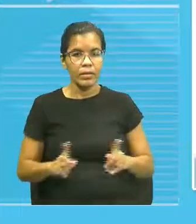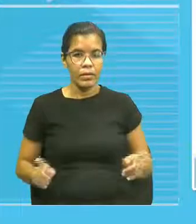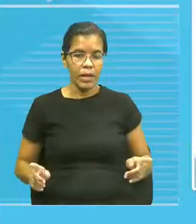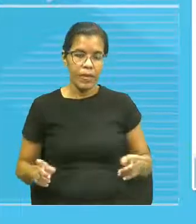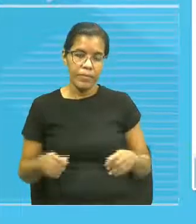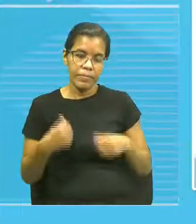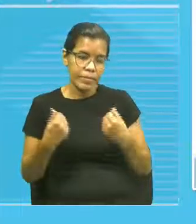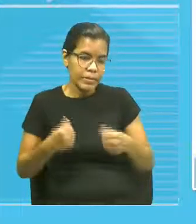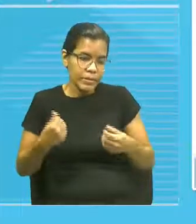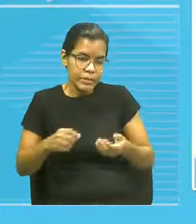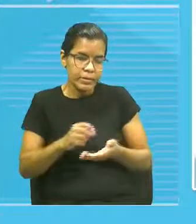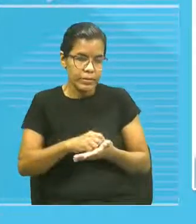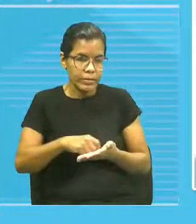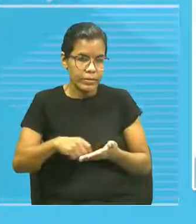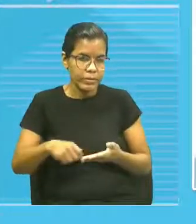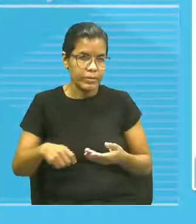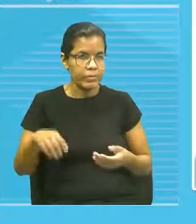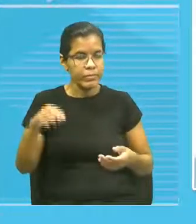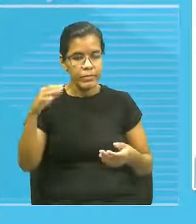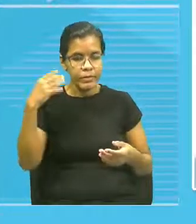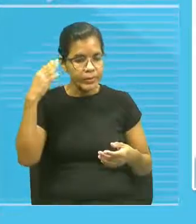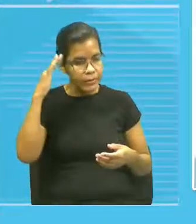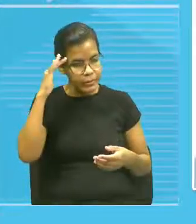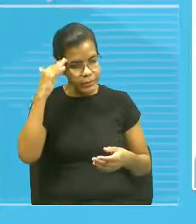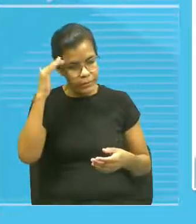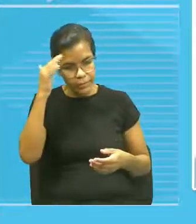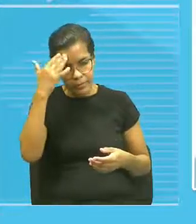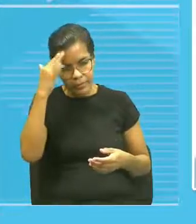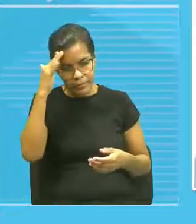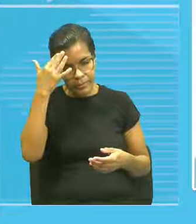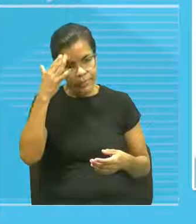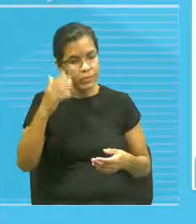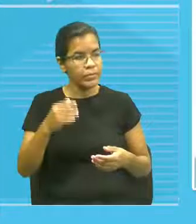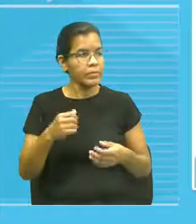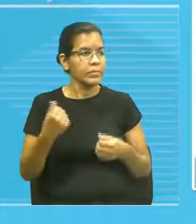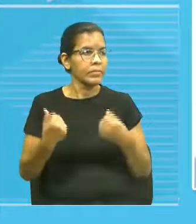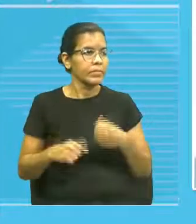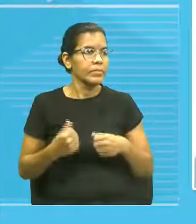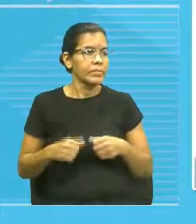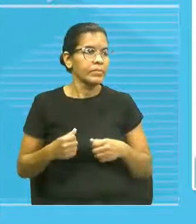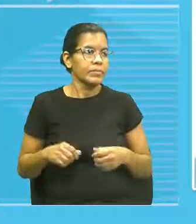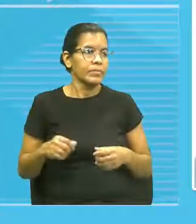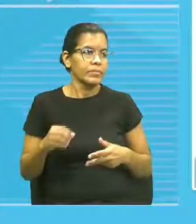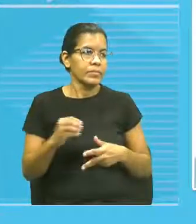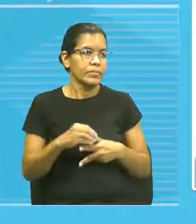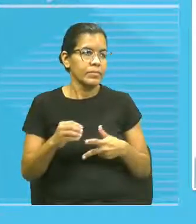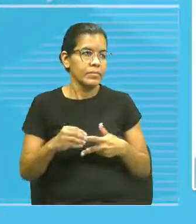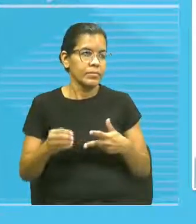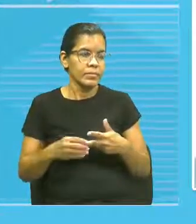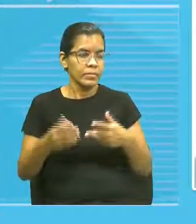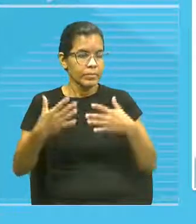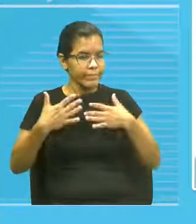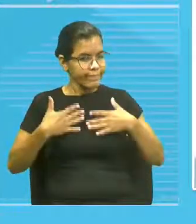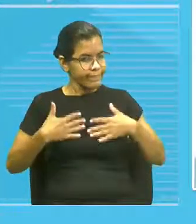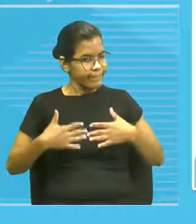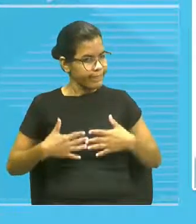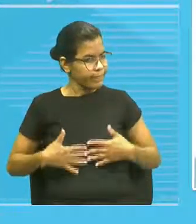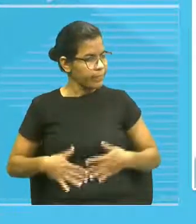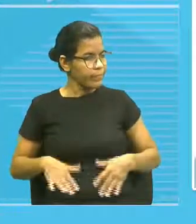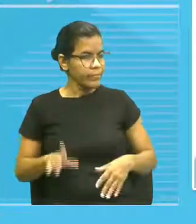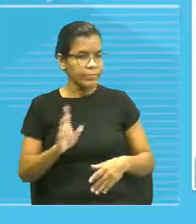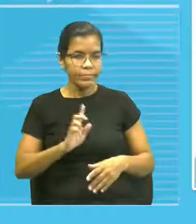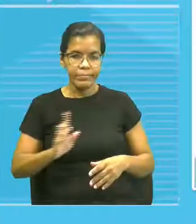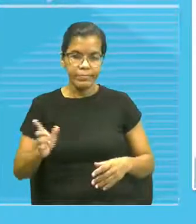anotar e ficar, não, vou ficar loucão aqui, vou anotar tudo, porque aí vai ter questão. Calma. Não tem